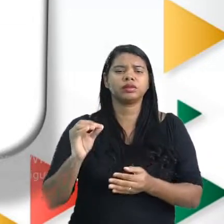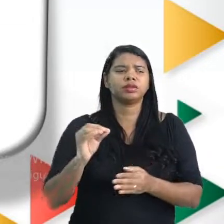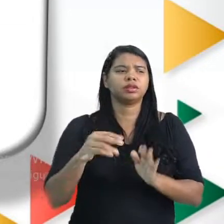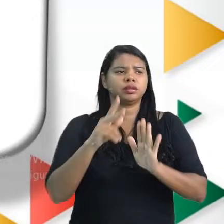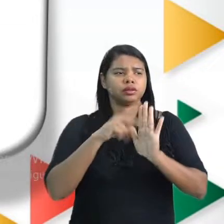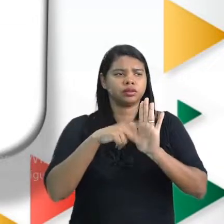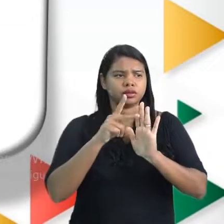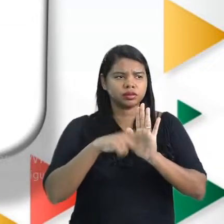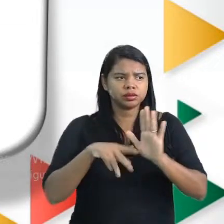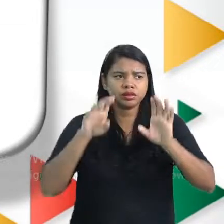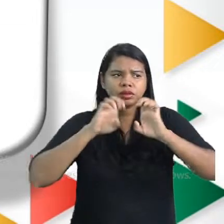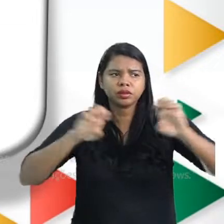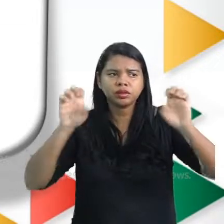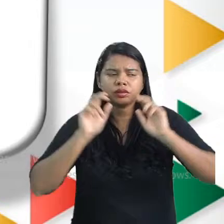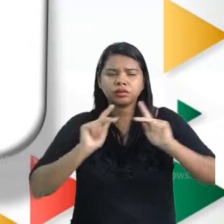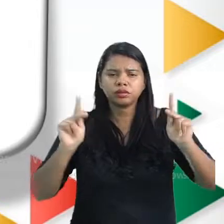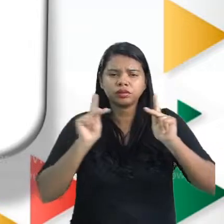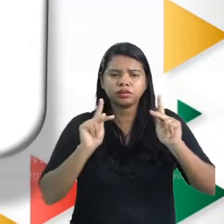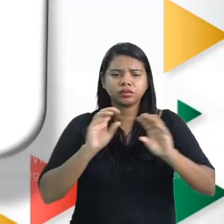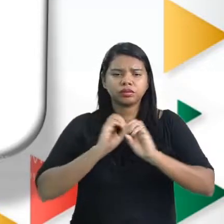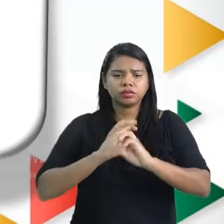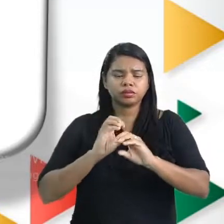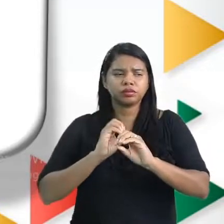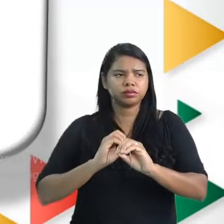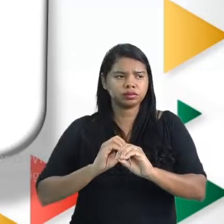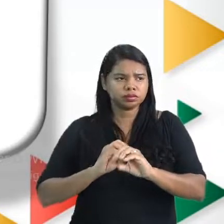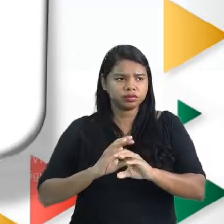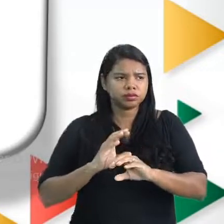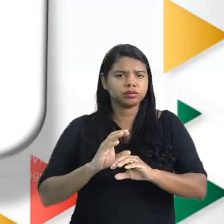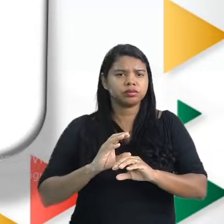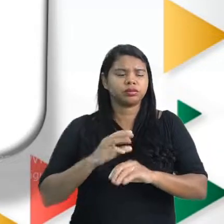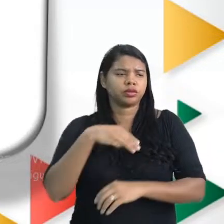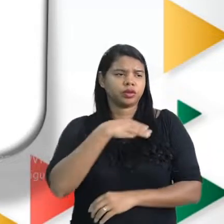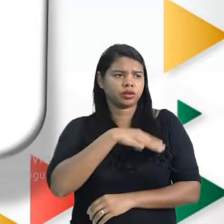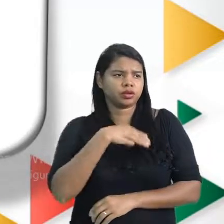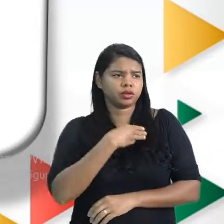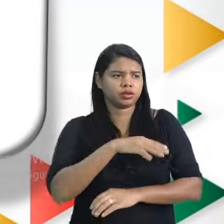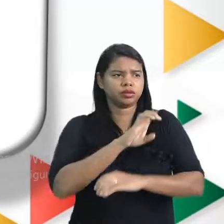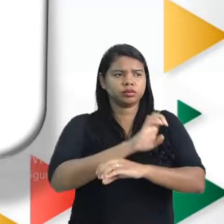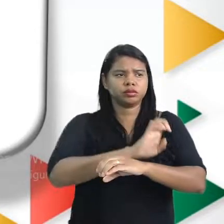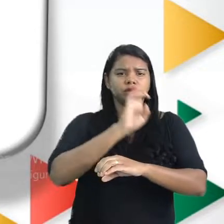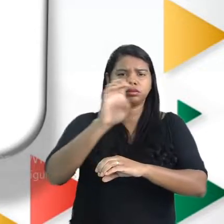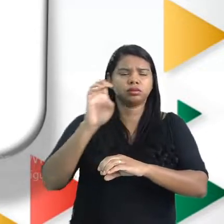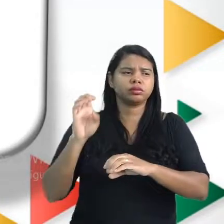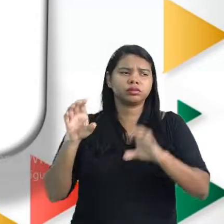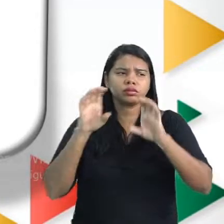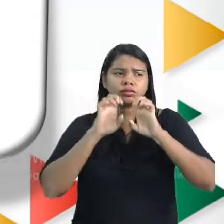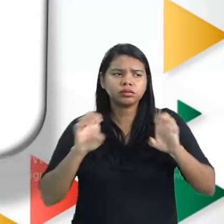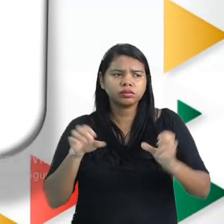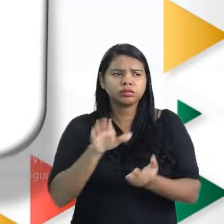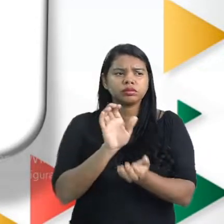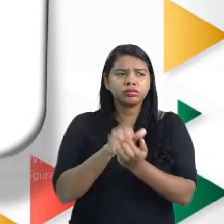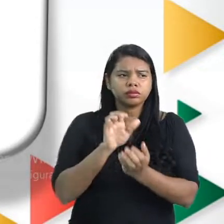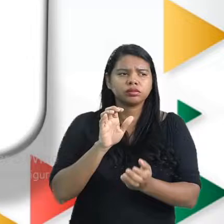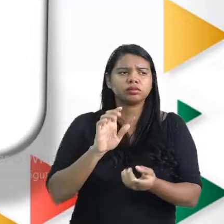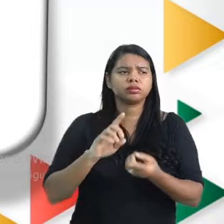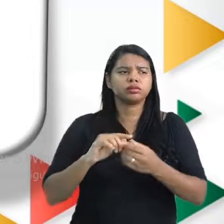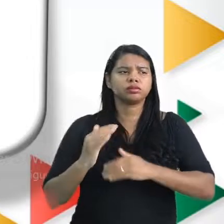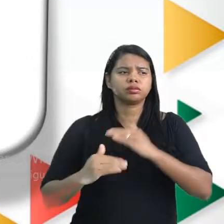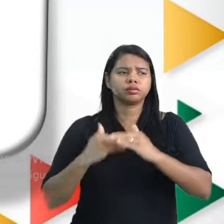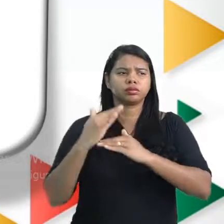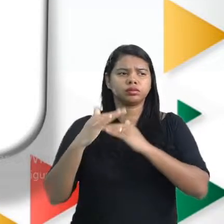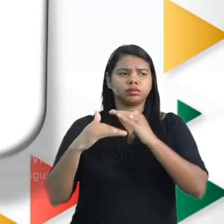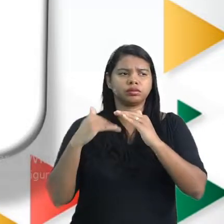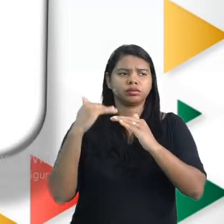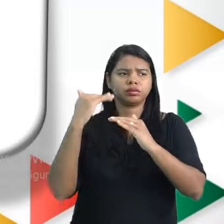de evangelização e missão, ou pode ser missões no estado de Pernambuco. Também falar da questão do